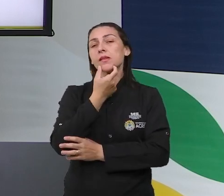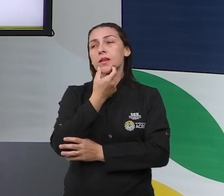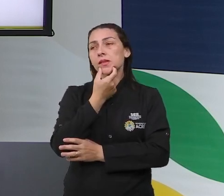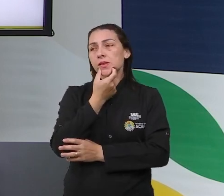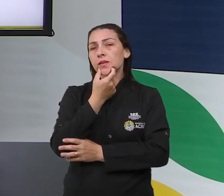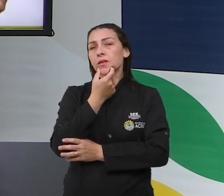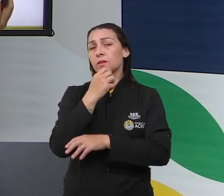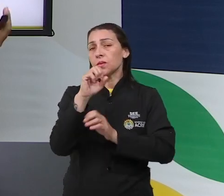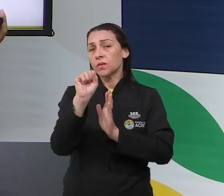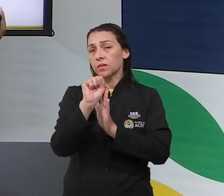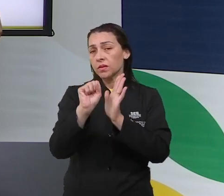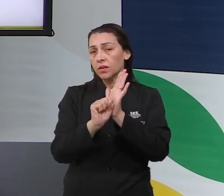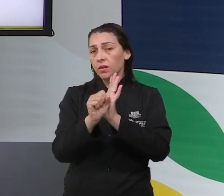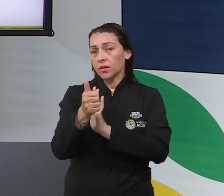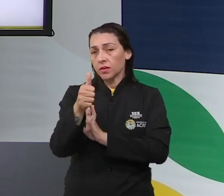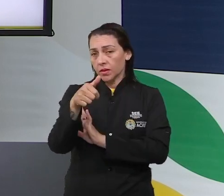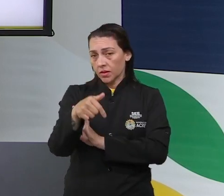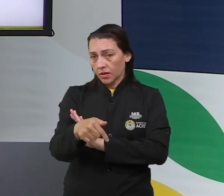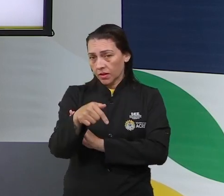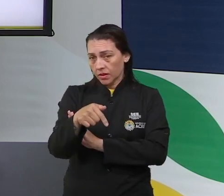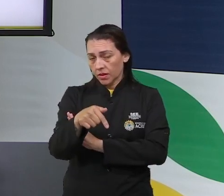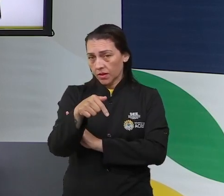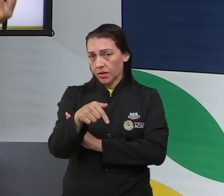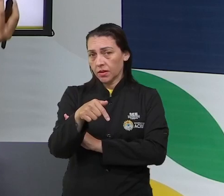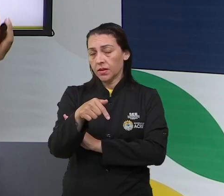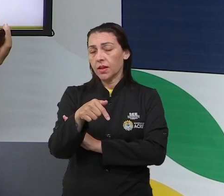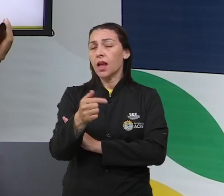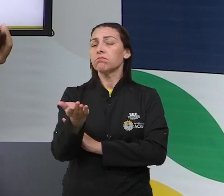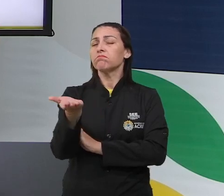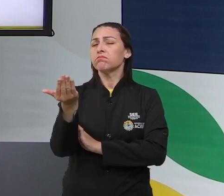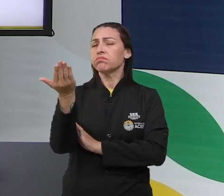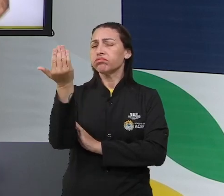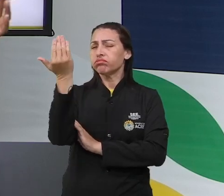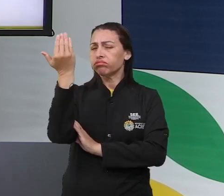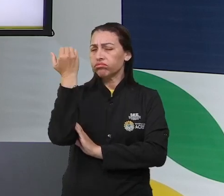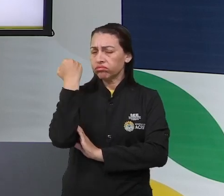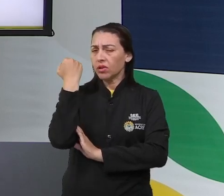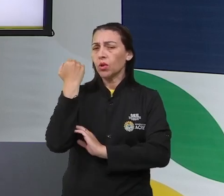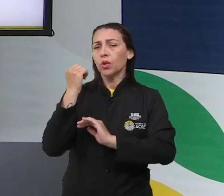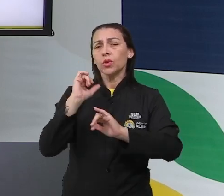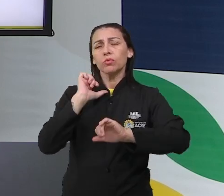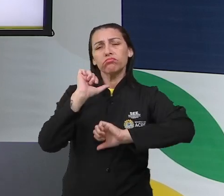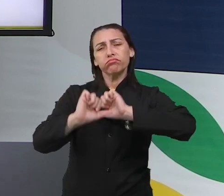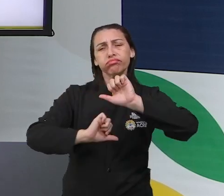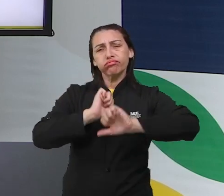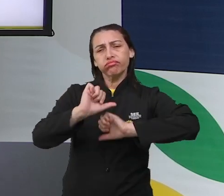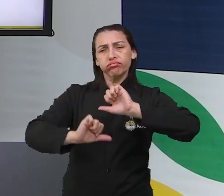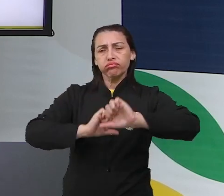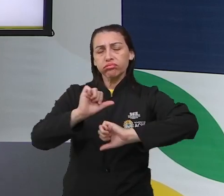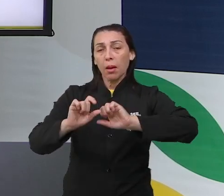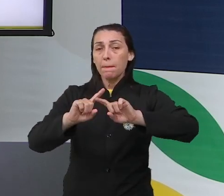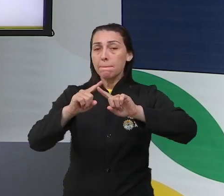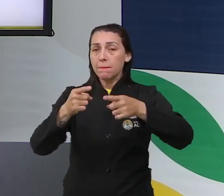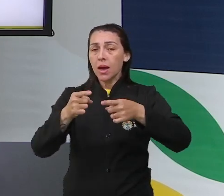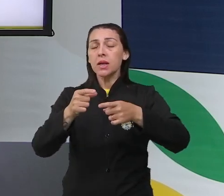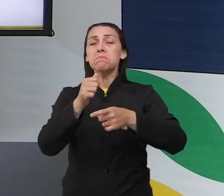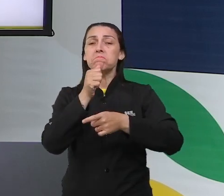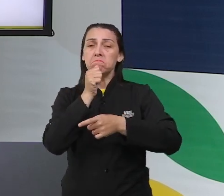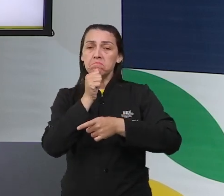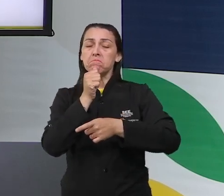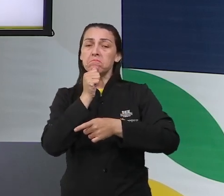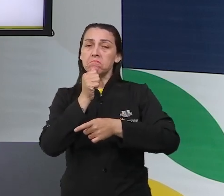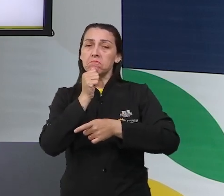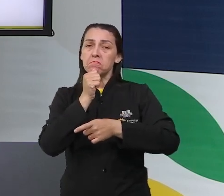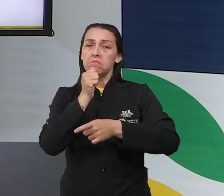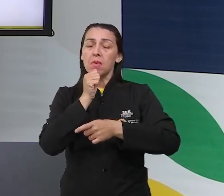ainda no século XVII, ou seja, ele é muito antigo e sofreu várias alterações. Mas, ainda assim, ele